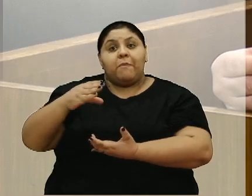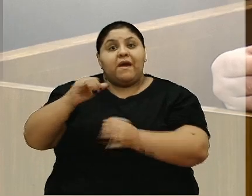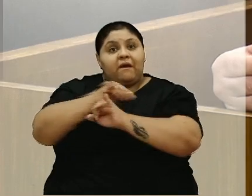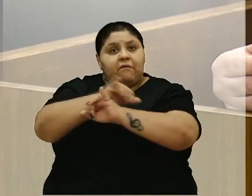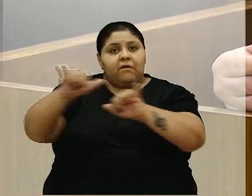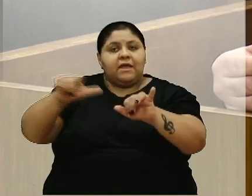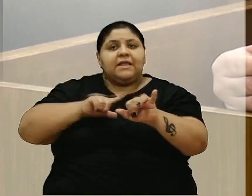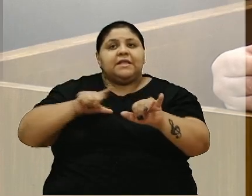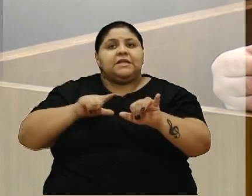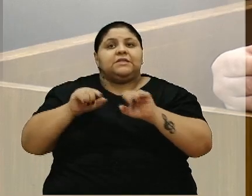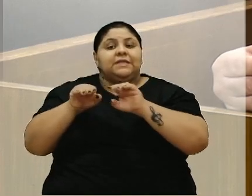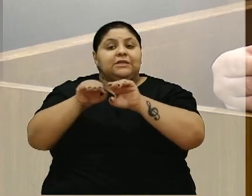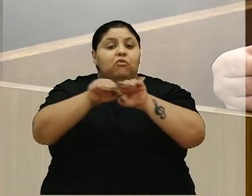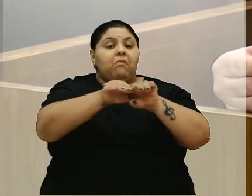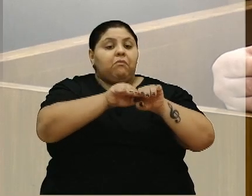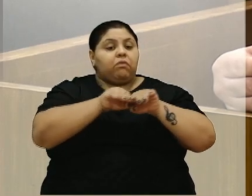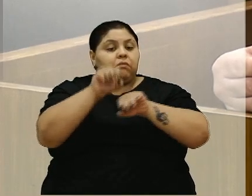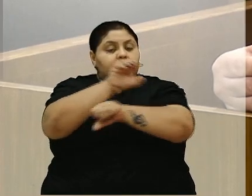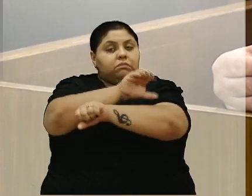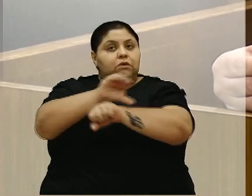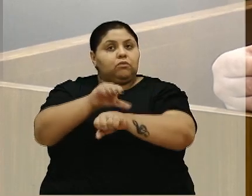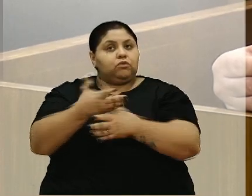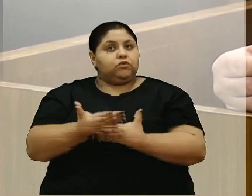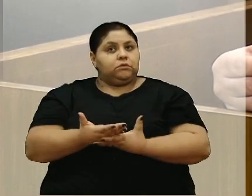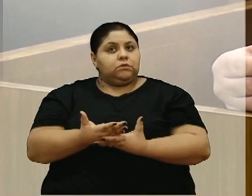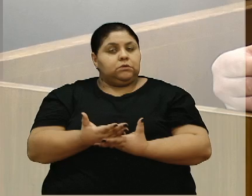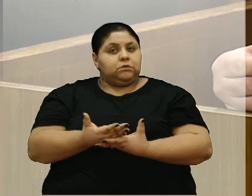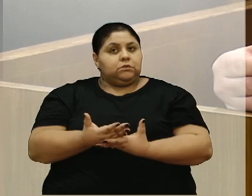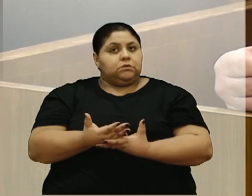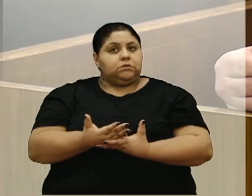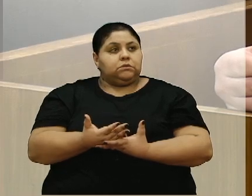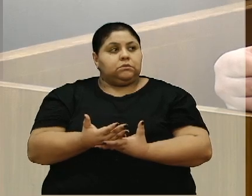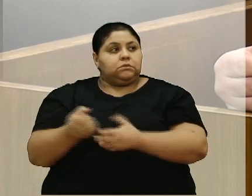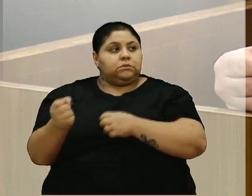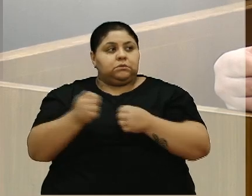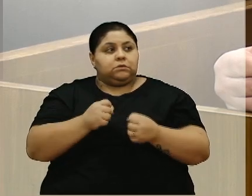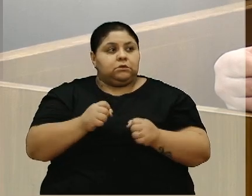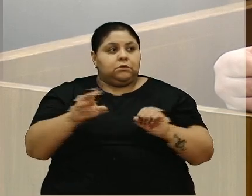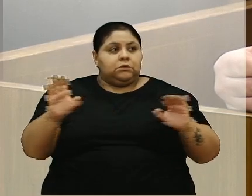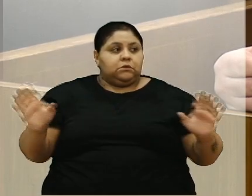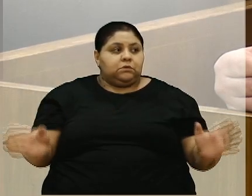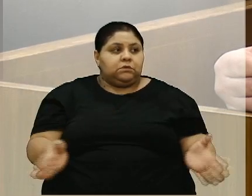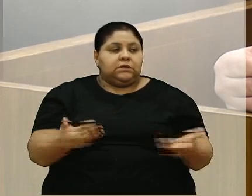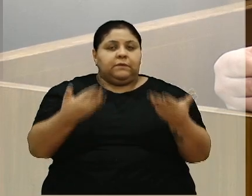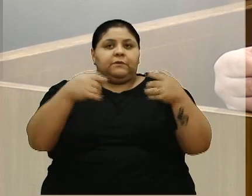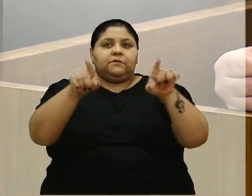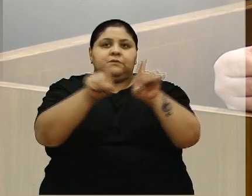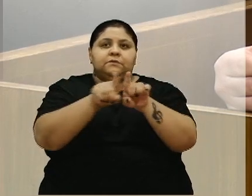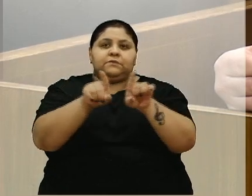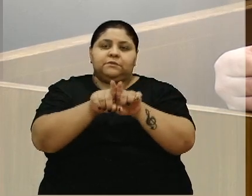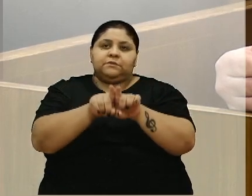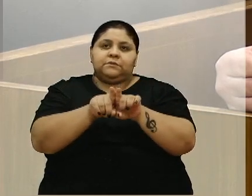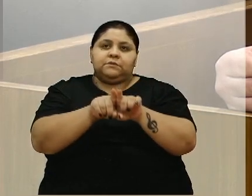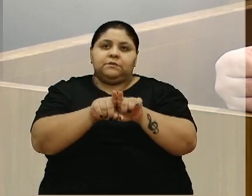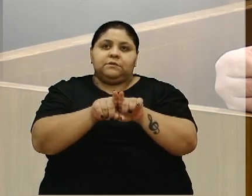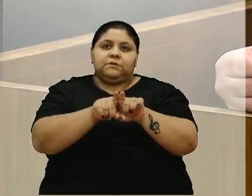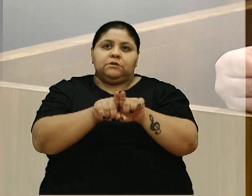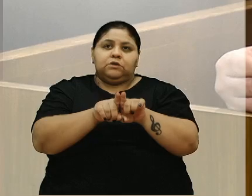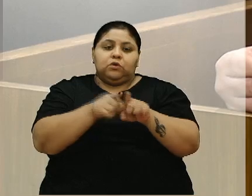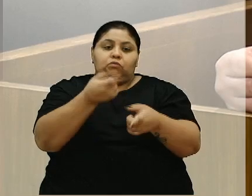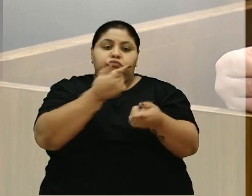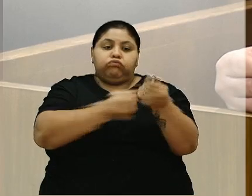uma sinergia de cursos para poder potencializar os recursos humanos que virão